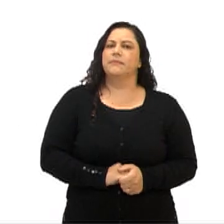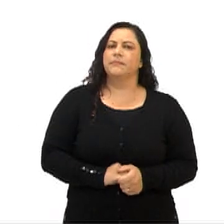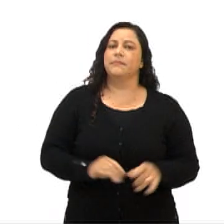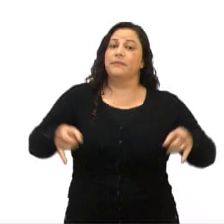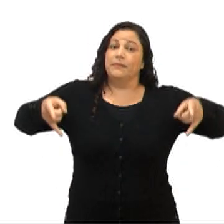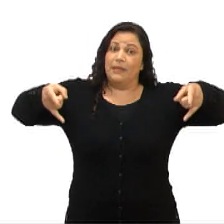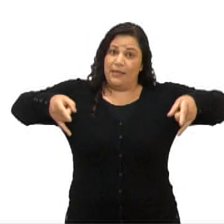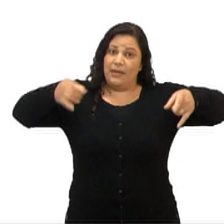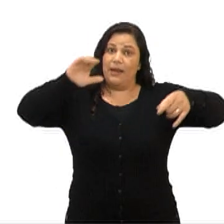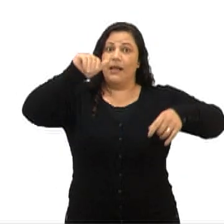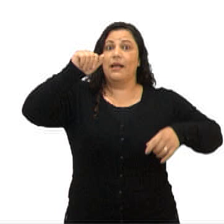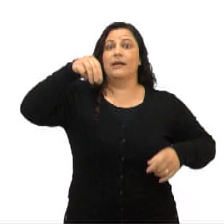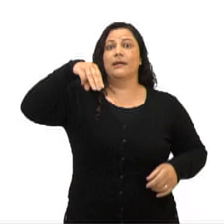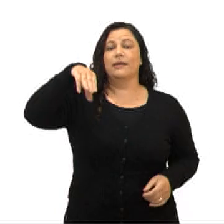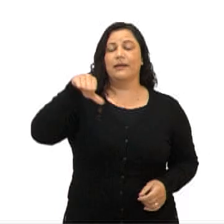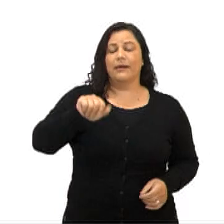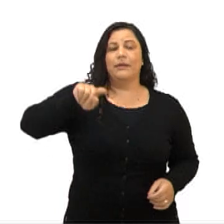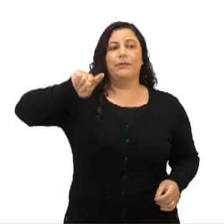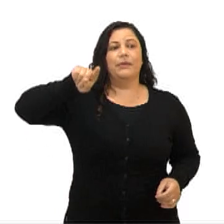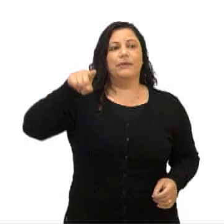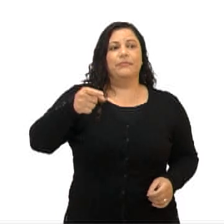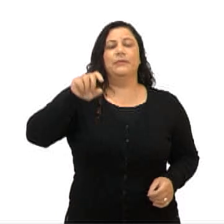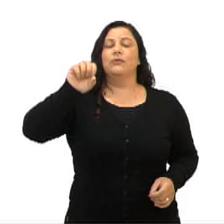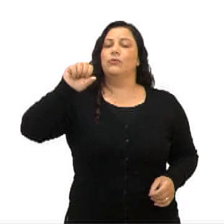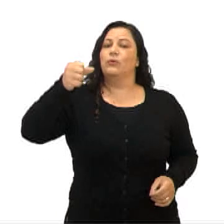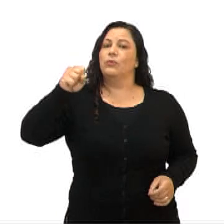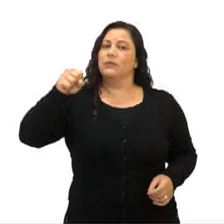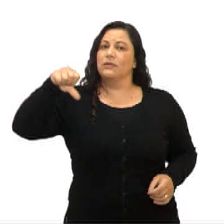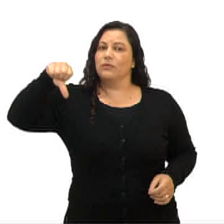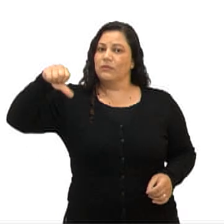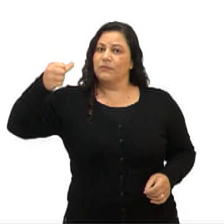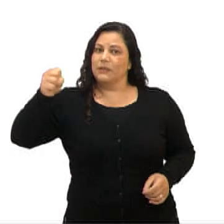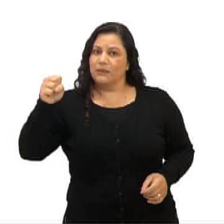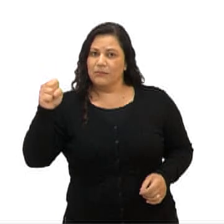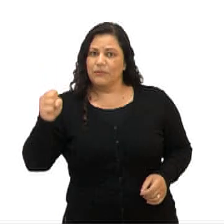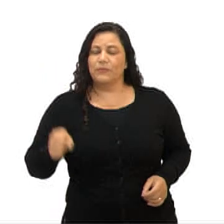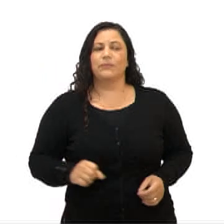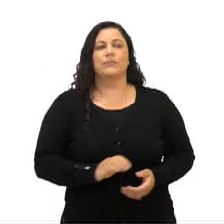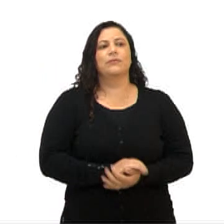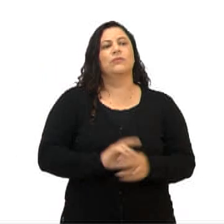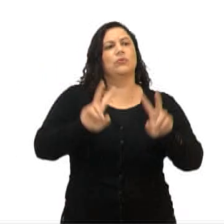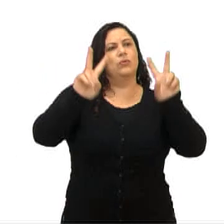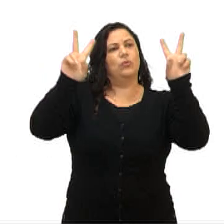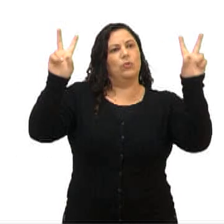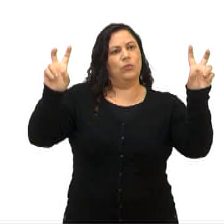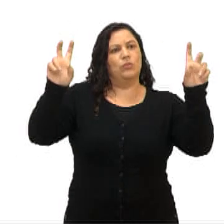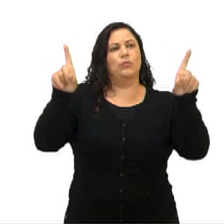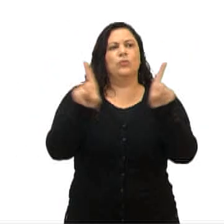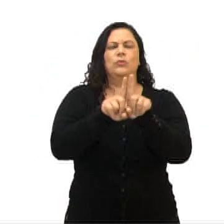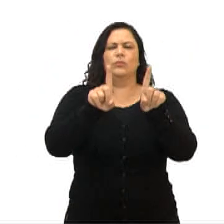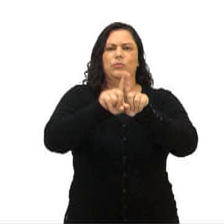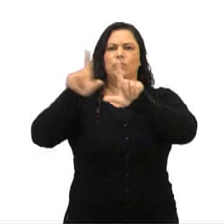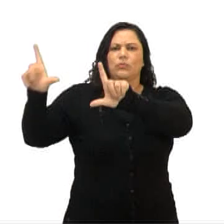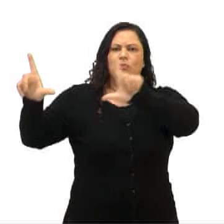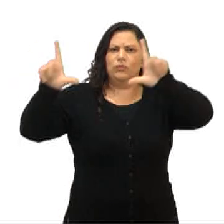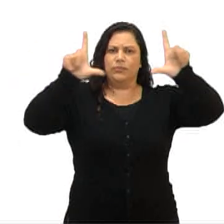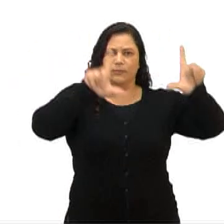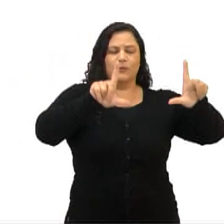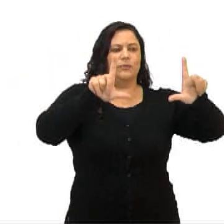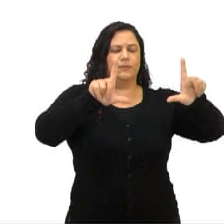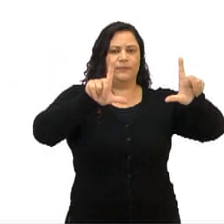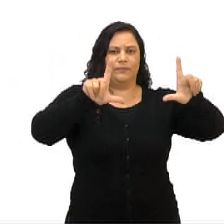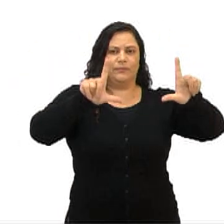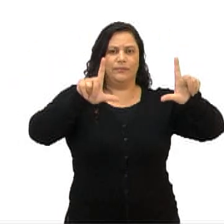A Cama, também, de 1898. E aqui a gente tem a parte dos cartazes de litografura, tá,